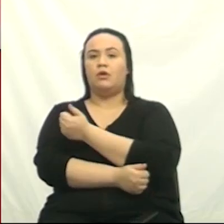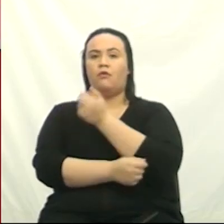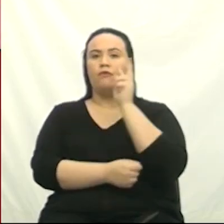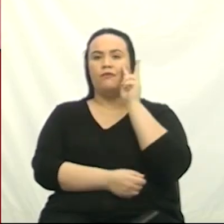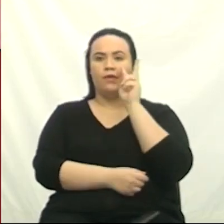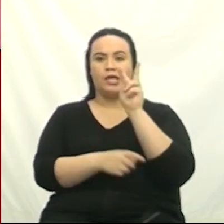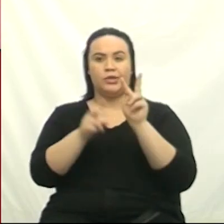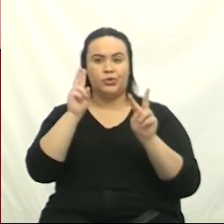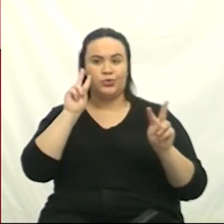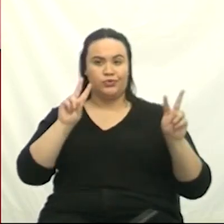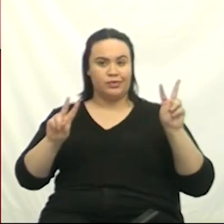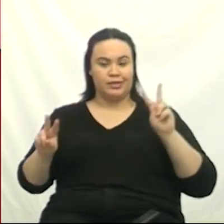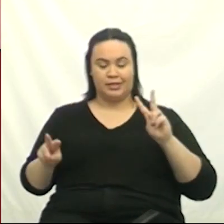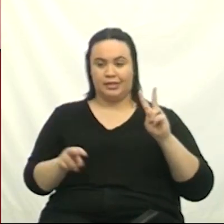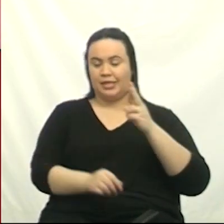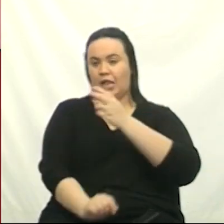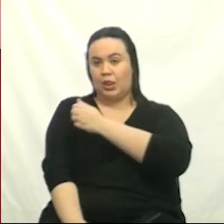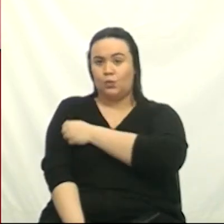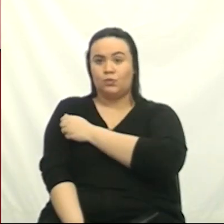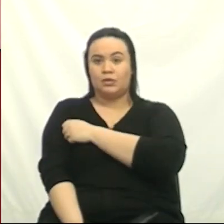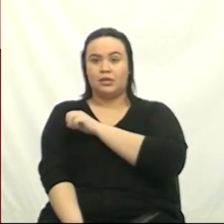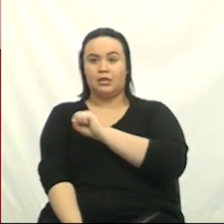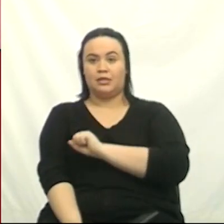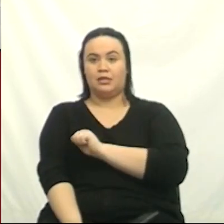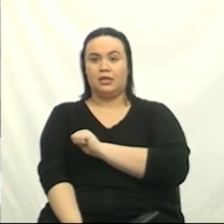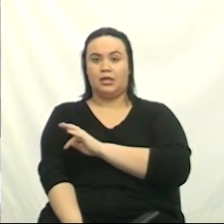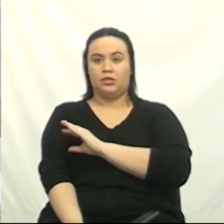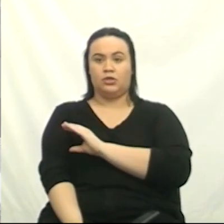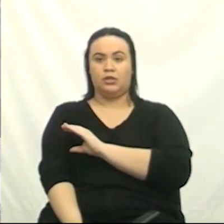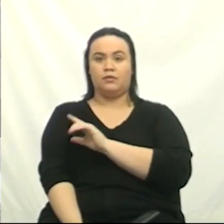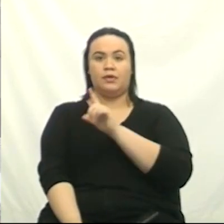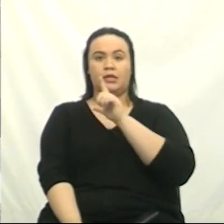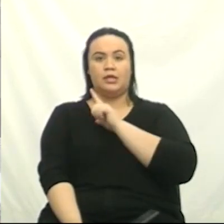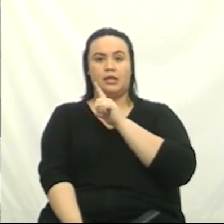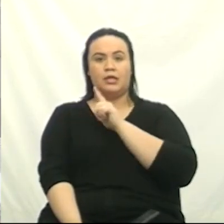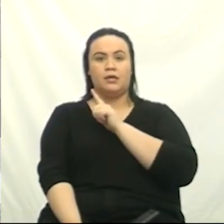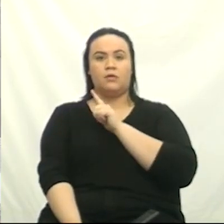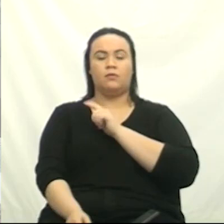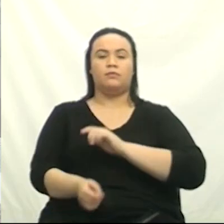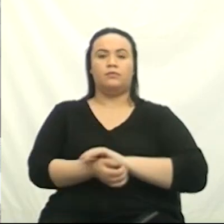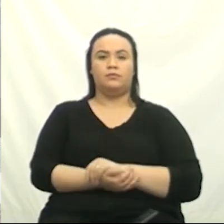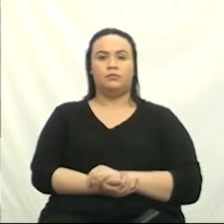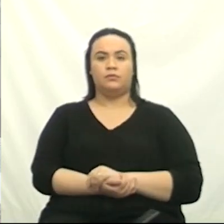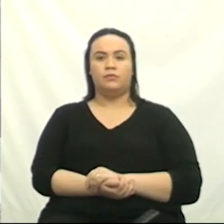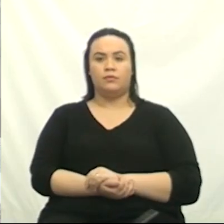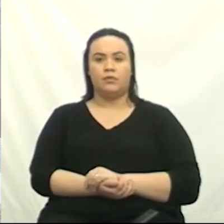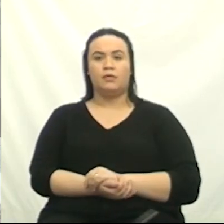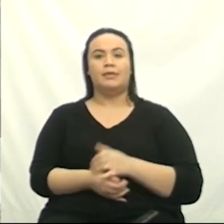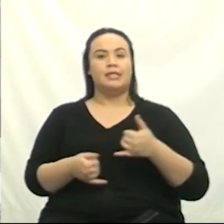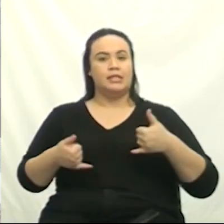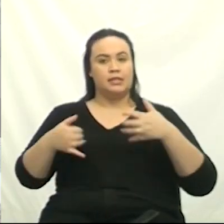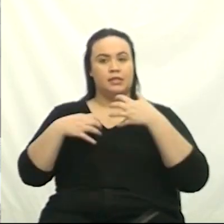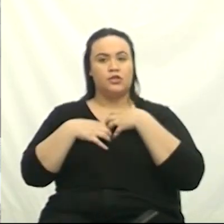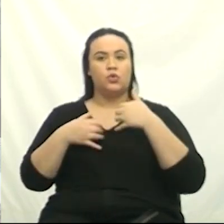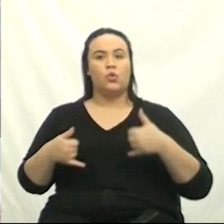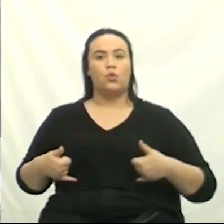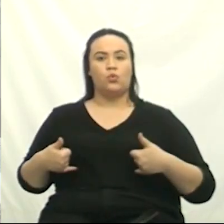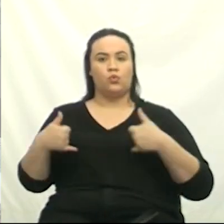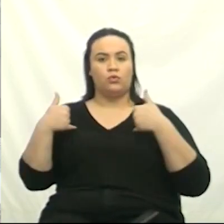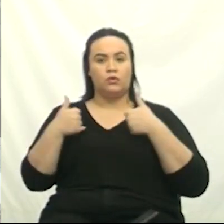para esses alunos da Sátic que nós vamos ter a moção daqui a pouco mas nos orgulha muito vocês